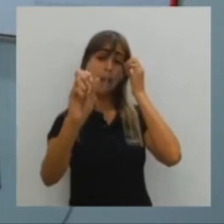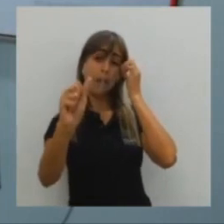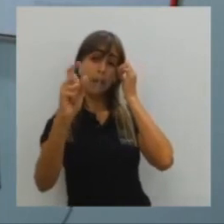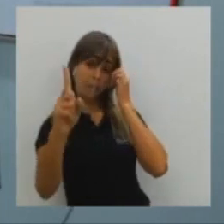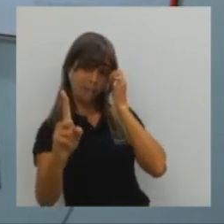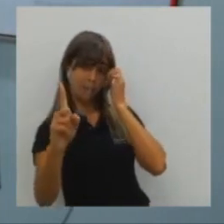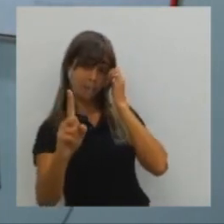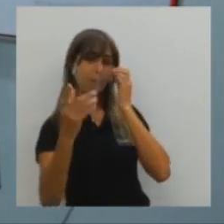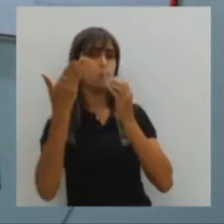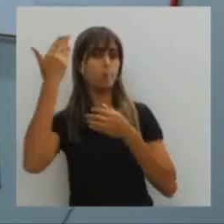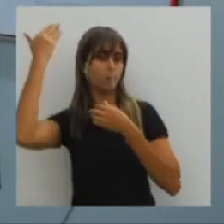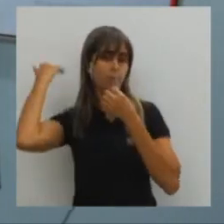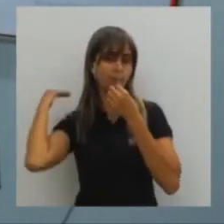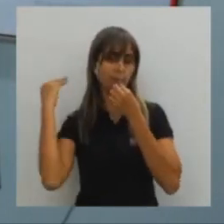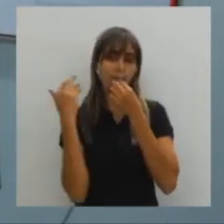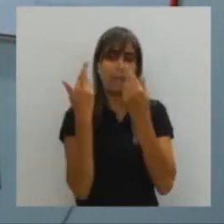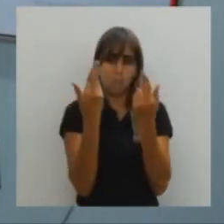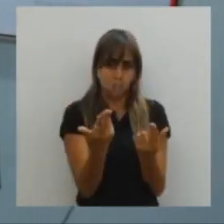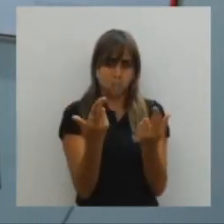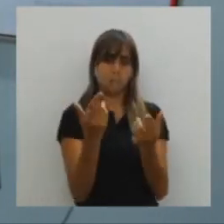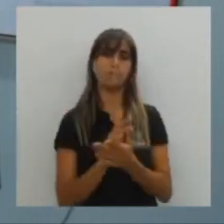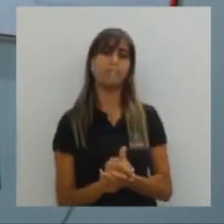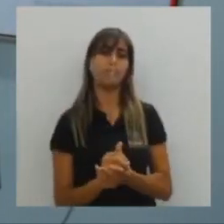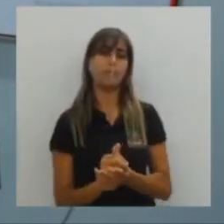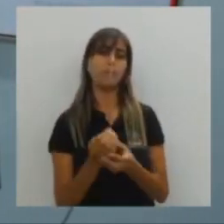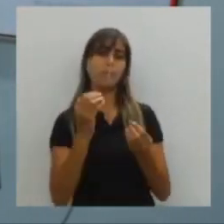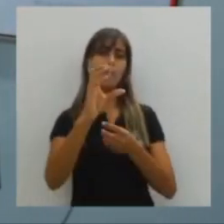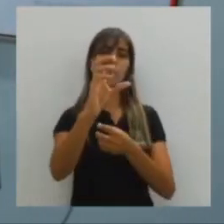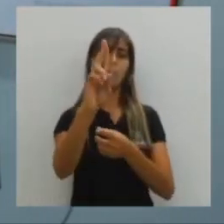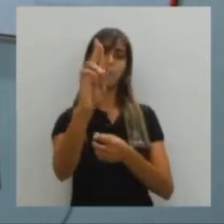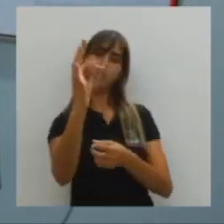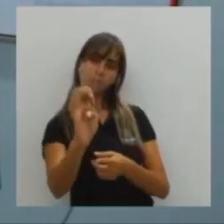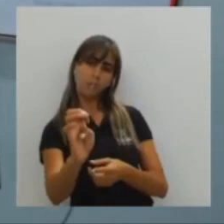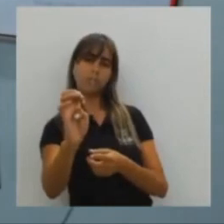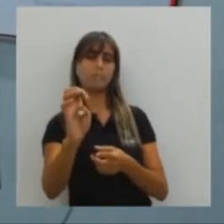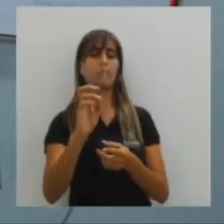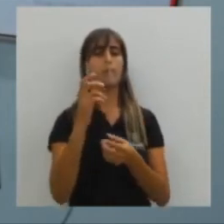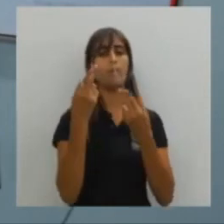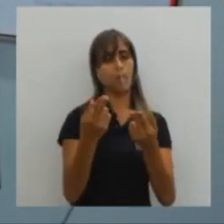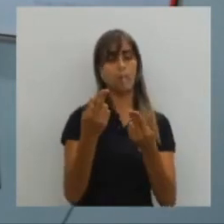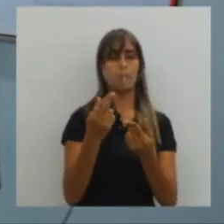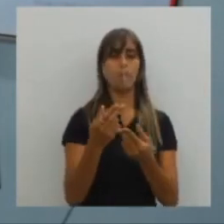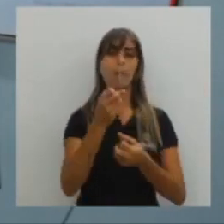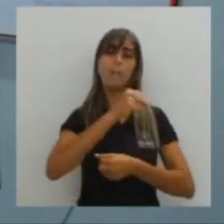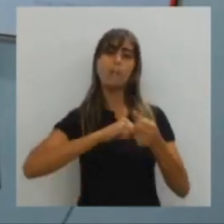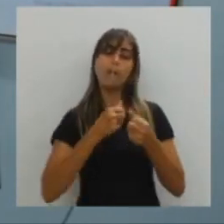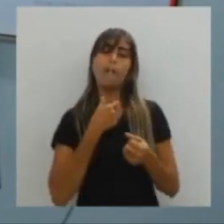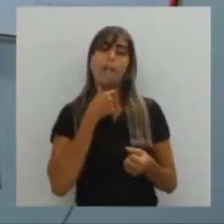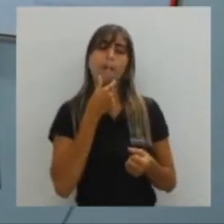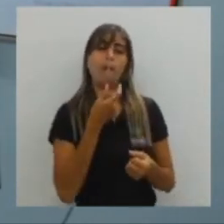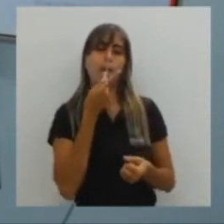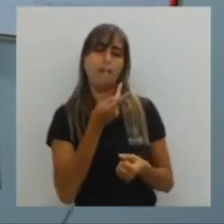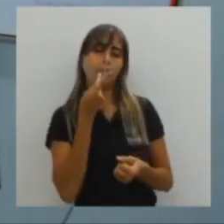R-E-A-D. No passado, ele fica da mesma forma, assim como cut, cortar, ficou. Só que ele vai mudar a pronúncia. O verbo